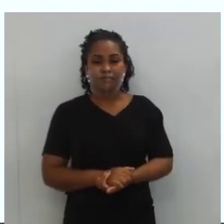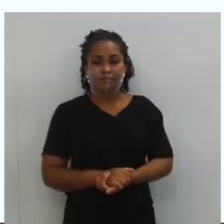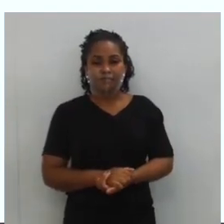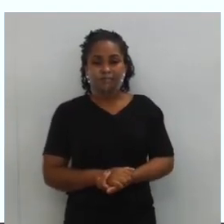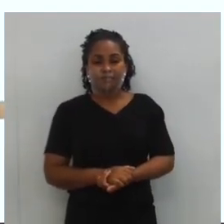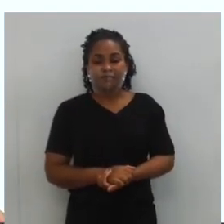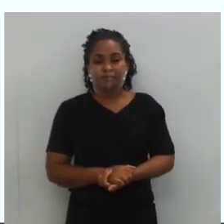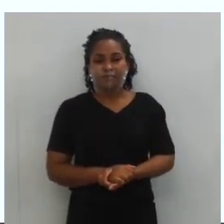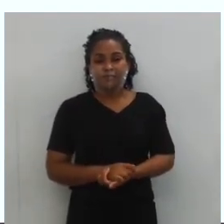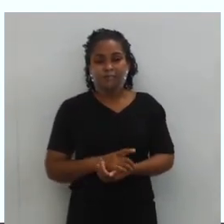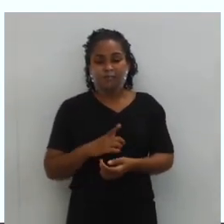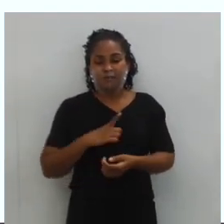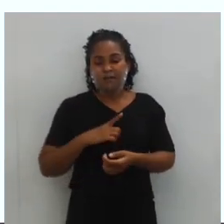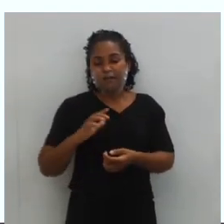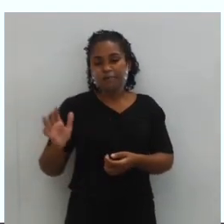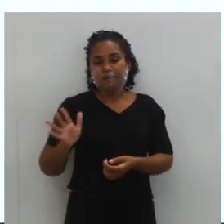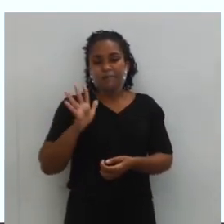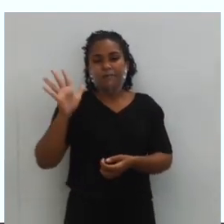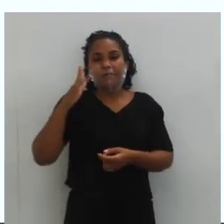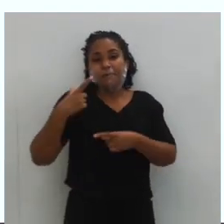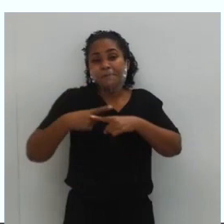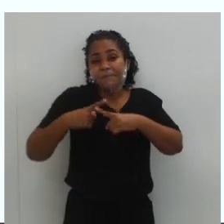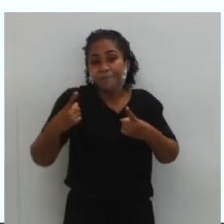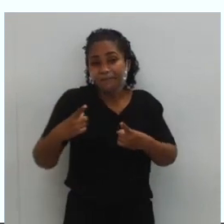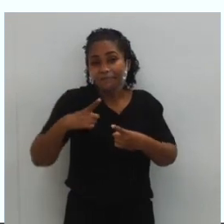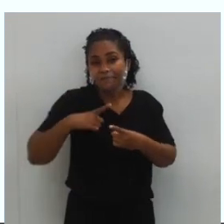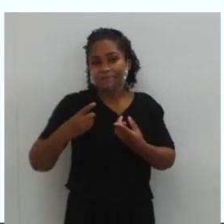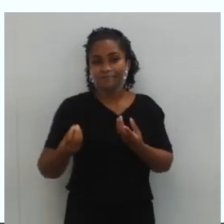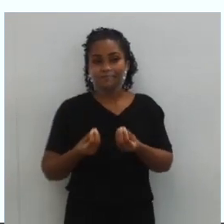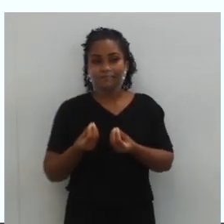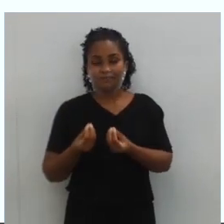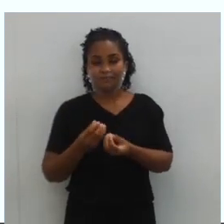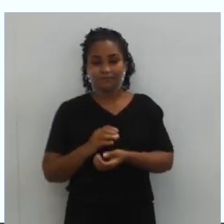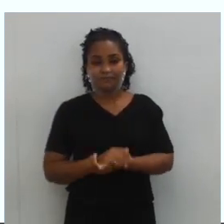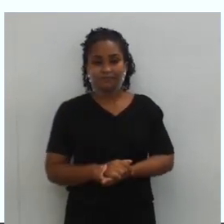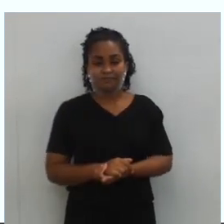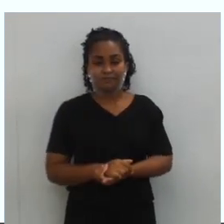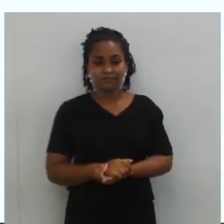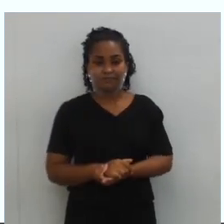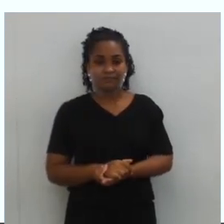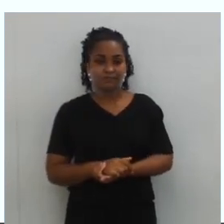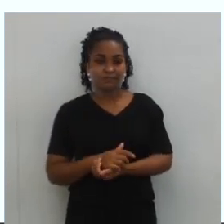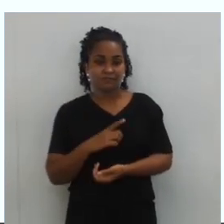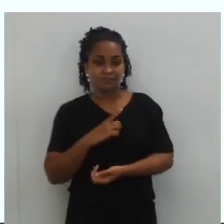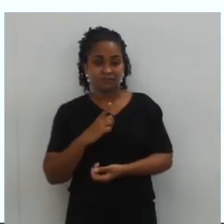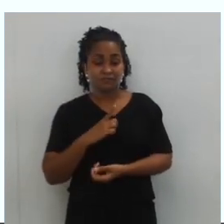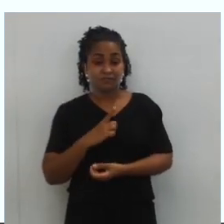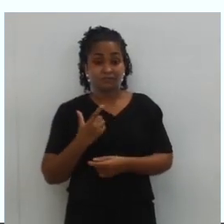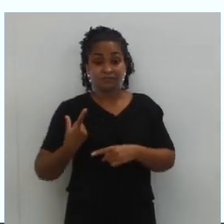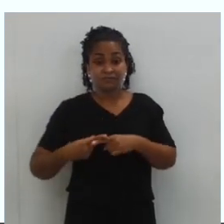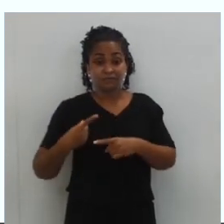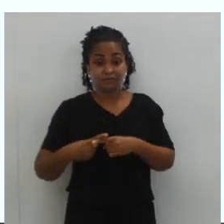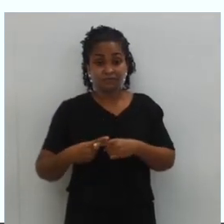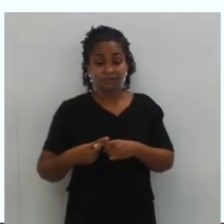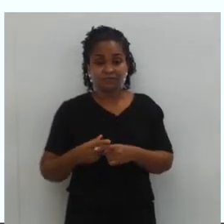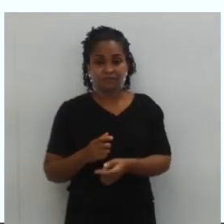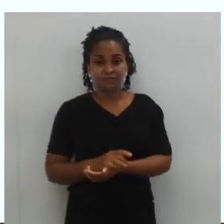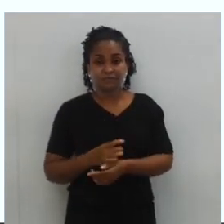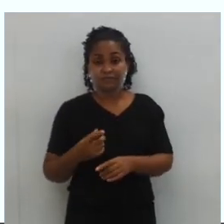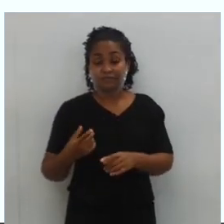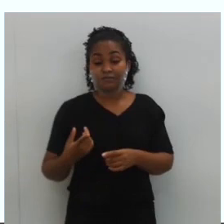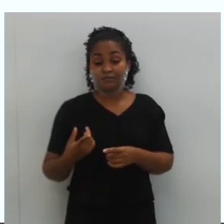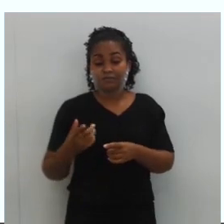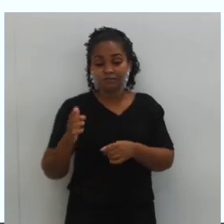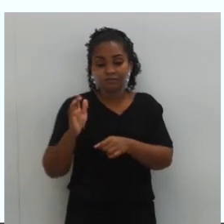som, era muito mais caro. Então as primeiras produções, né, aqui foram justamente no cinema mudo, por ser